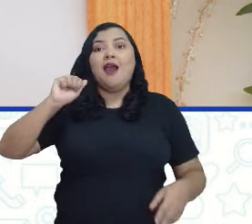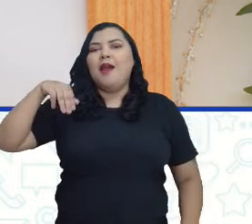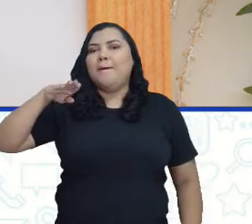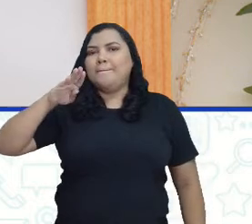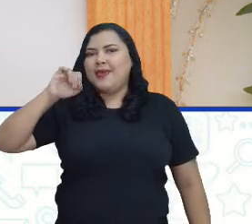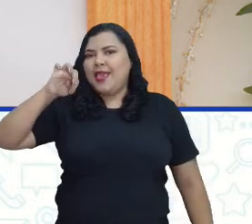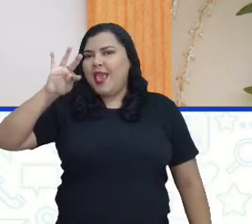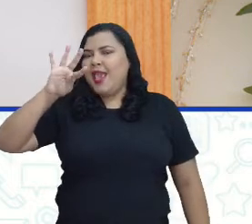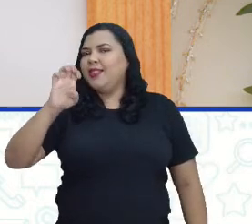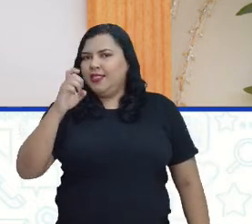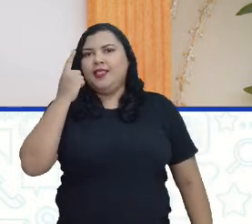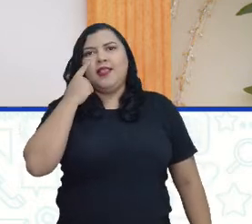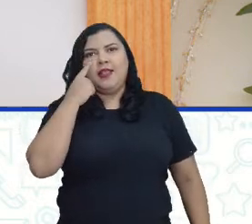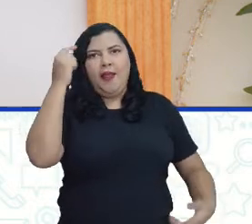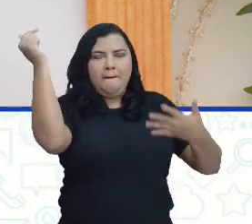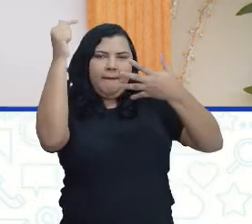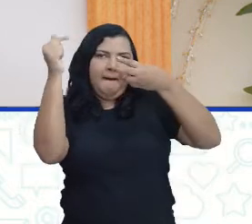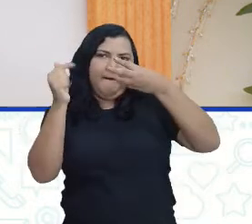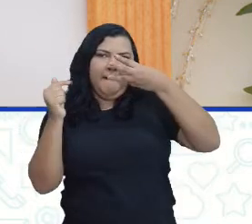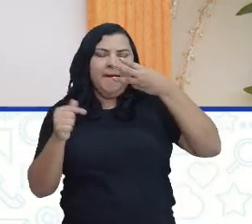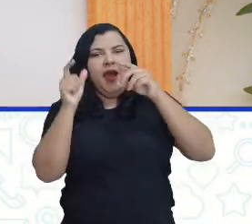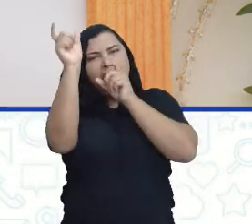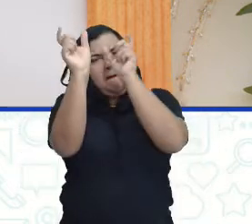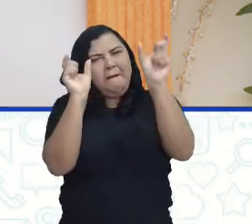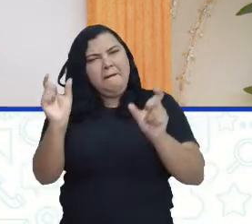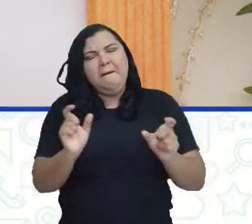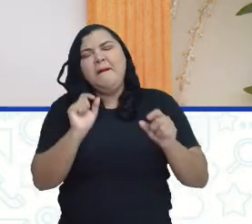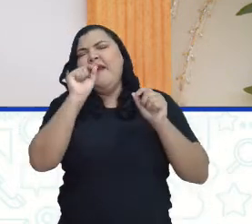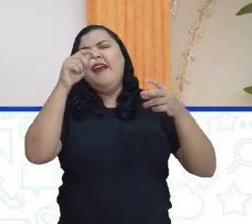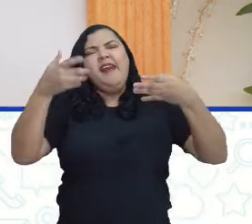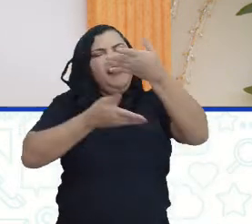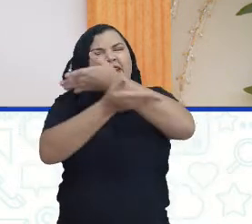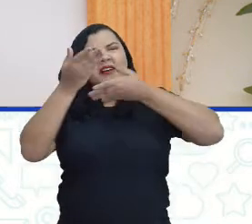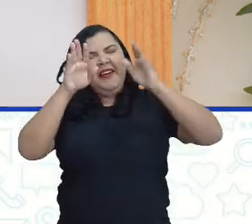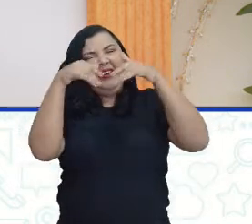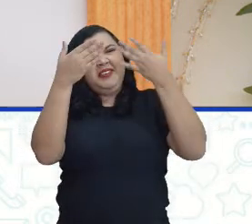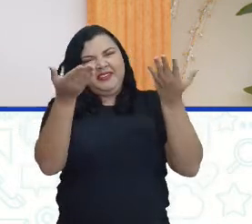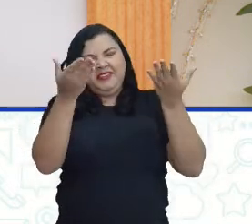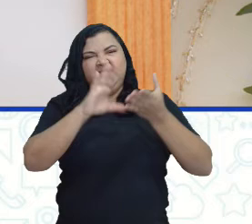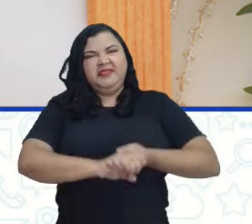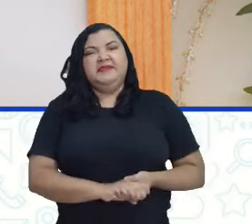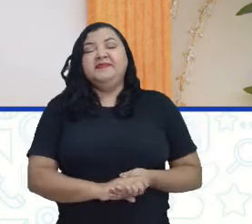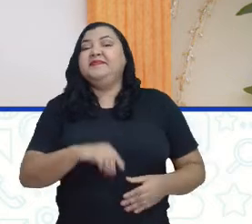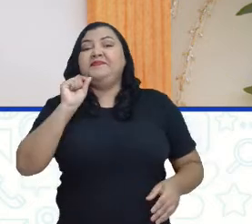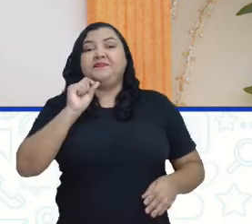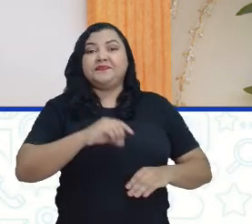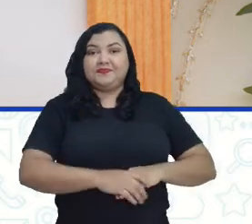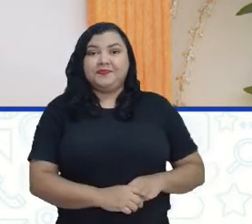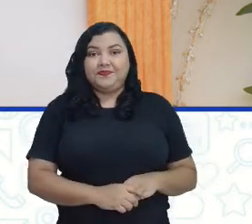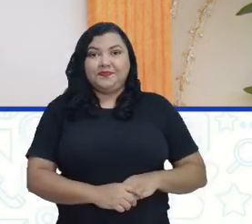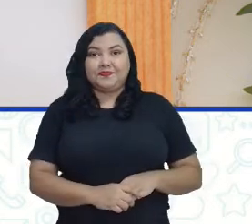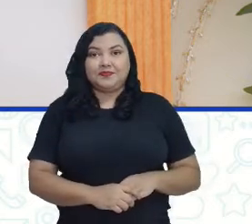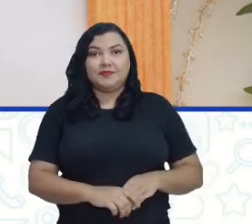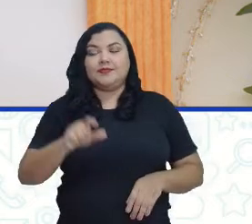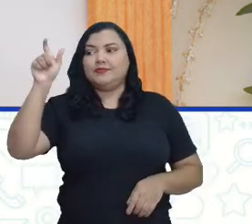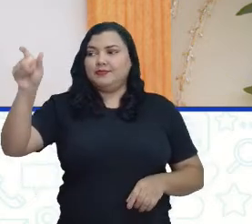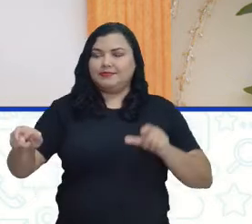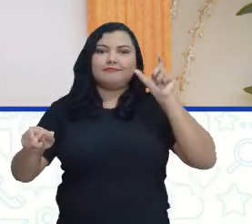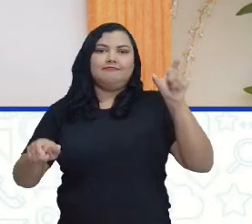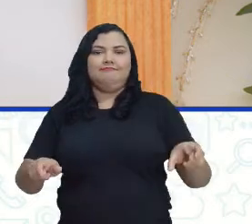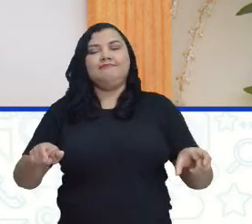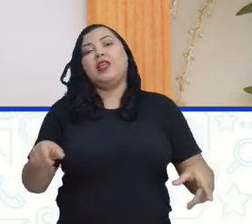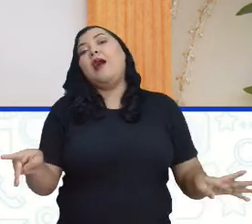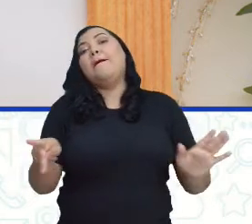ameno, tranquilo e silencioso. Então, o que essas palavras têm em comum? Elas configuram o quê? Os sujeitos